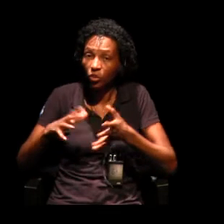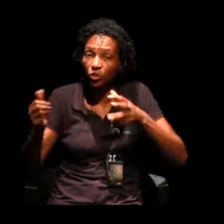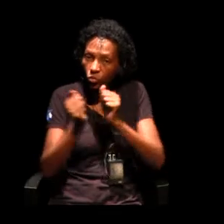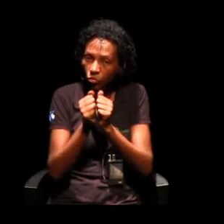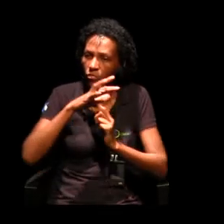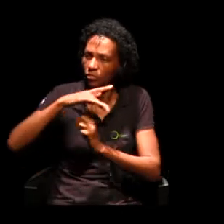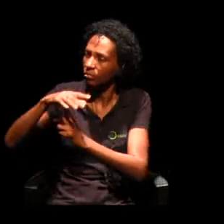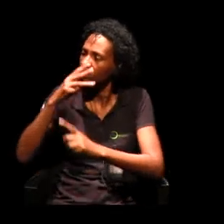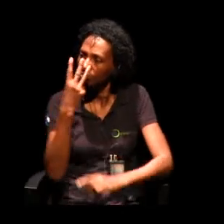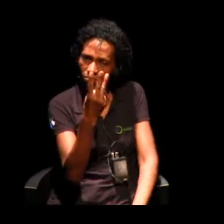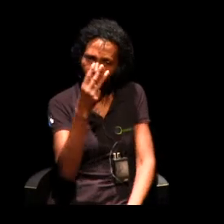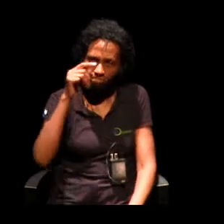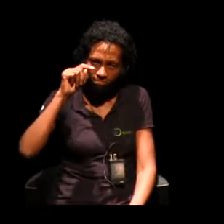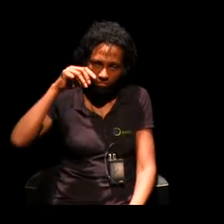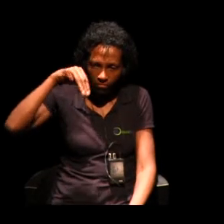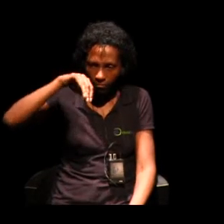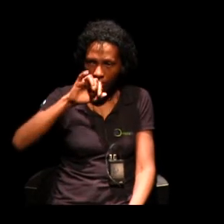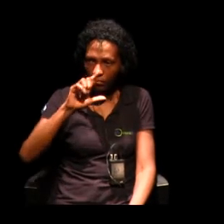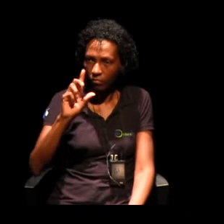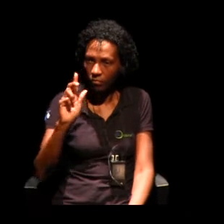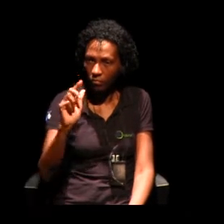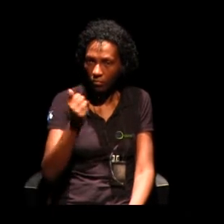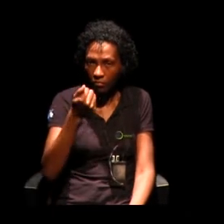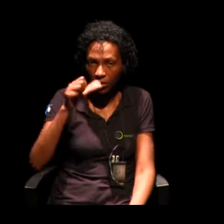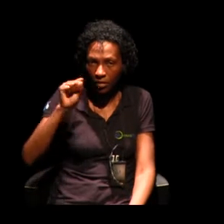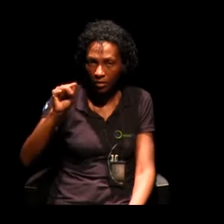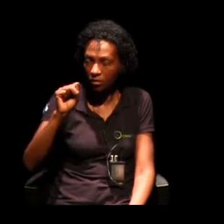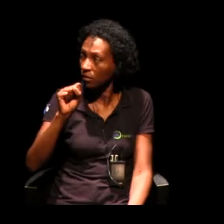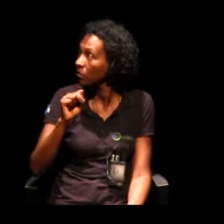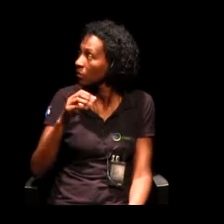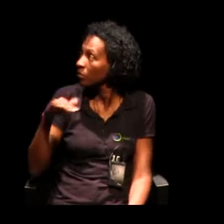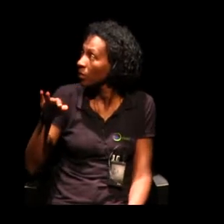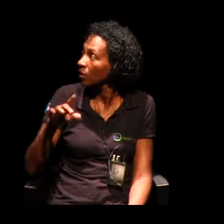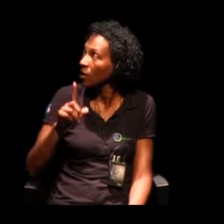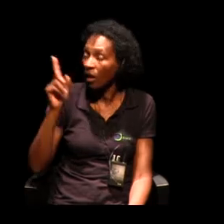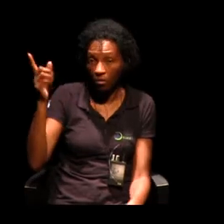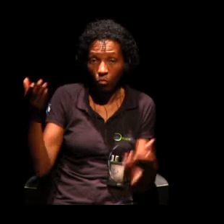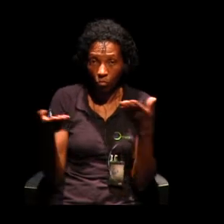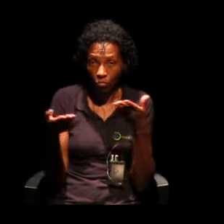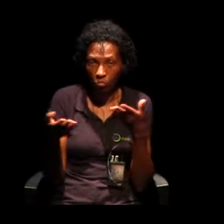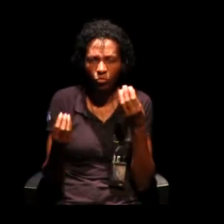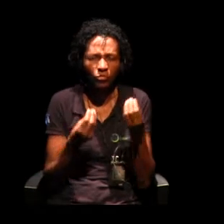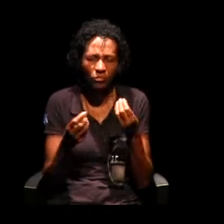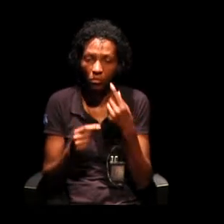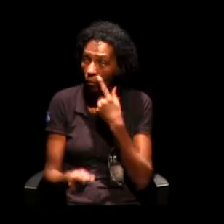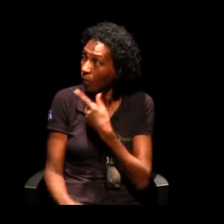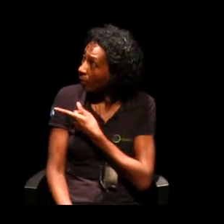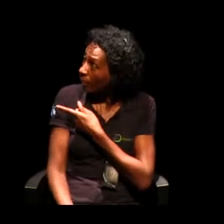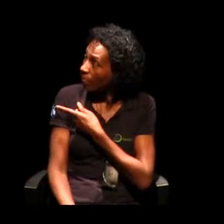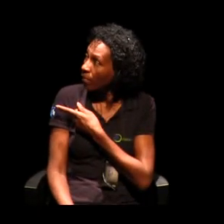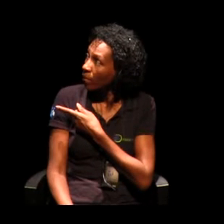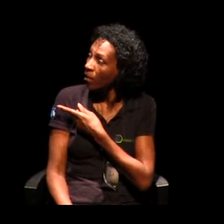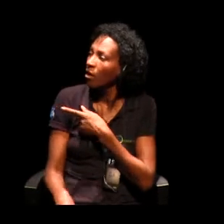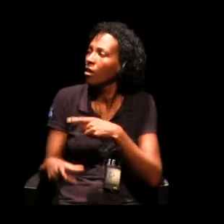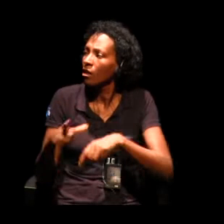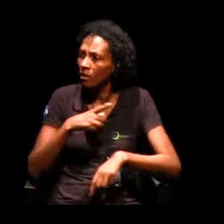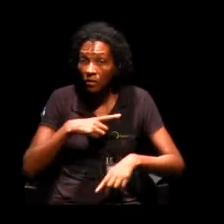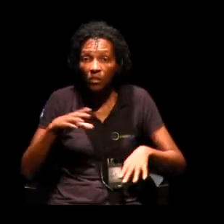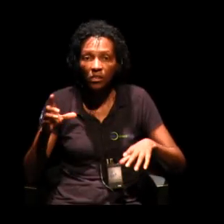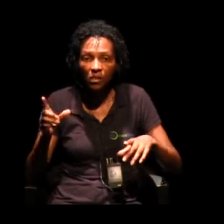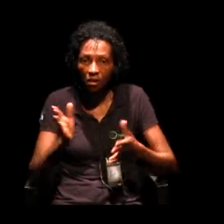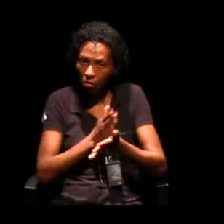desse parque linear de 3,5 milhas. Essa aqui é uma condição atual, como ele está atualmente,